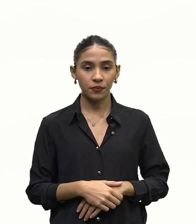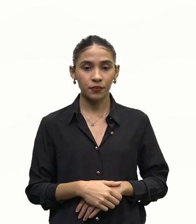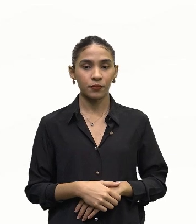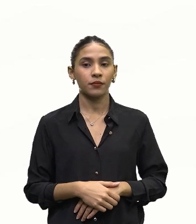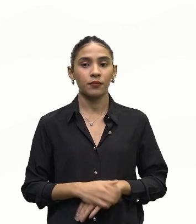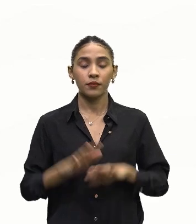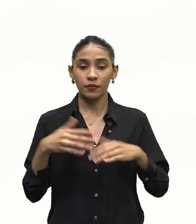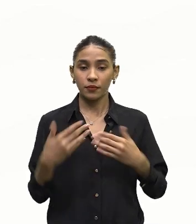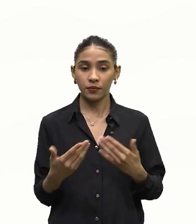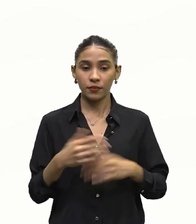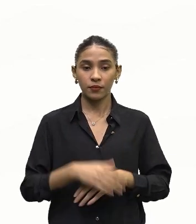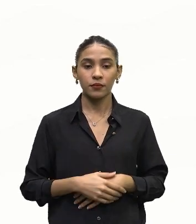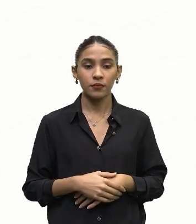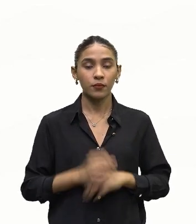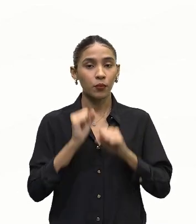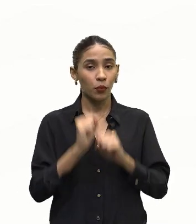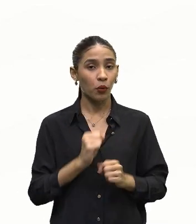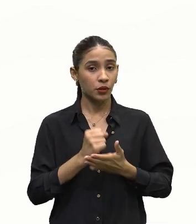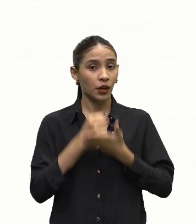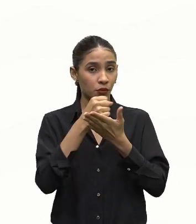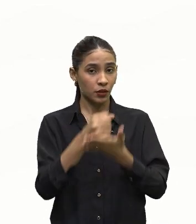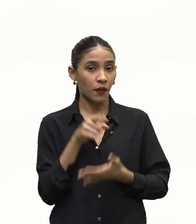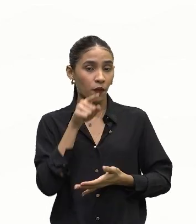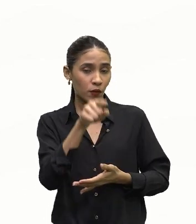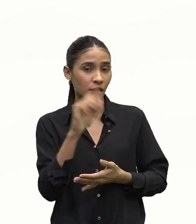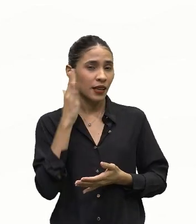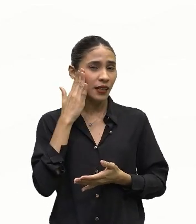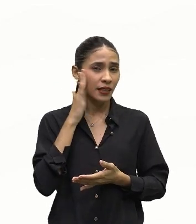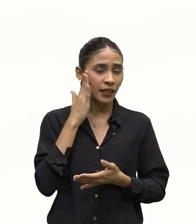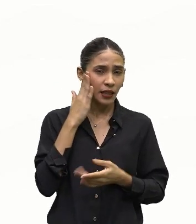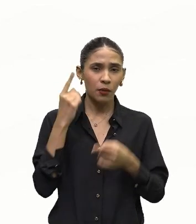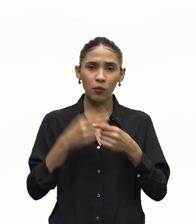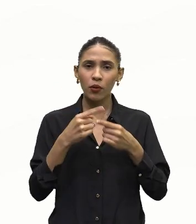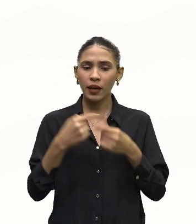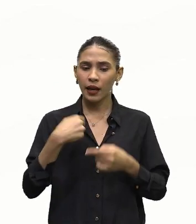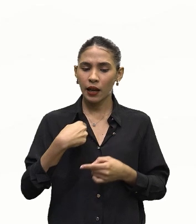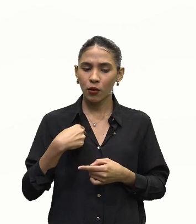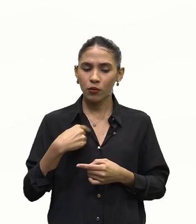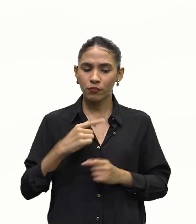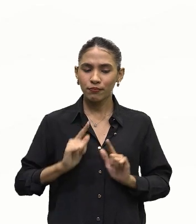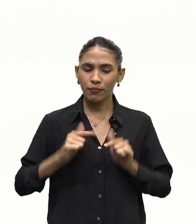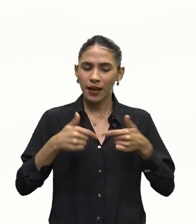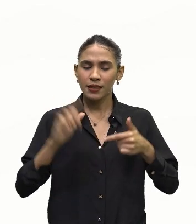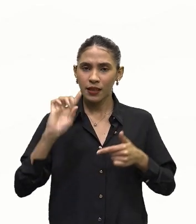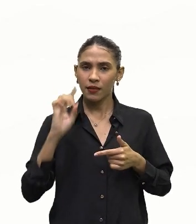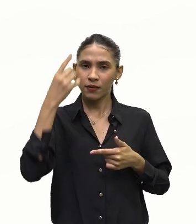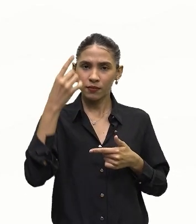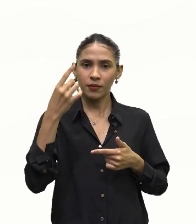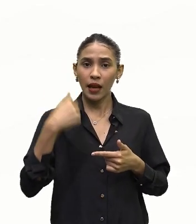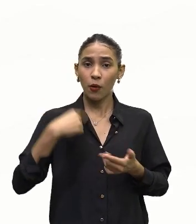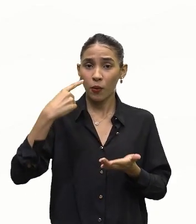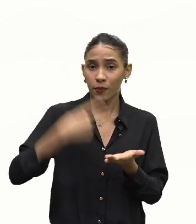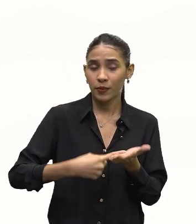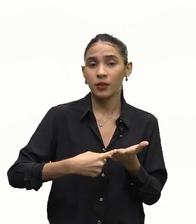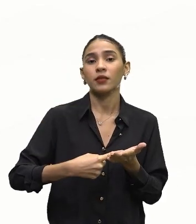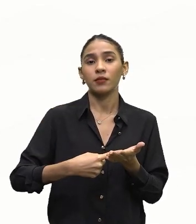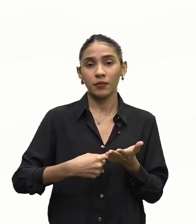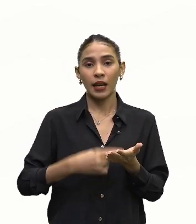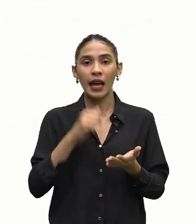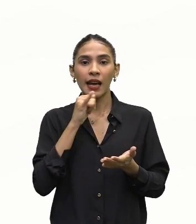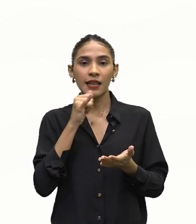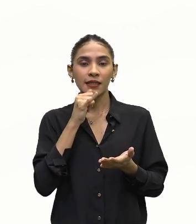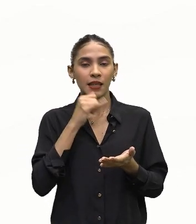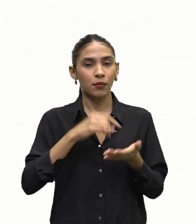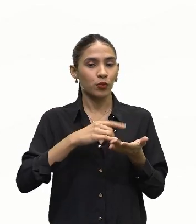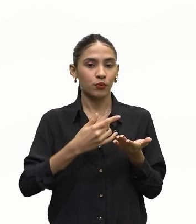Sendo assim, ela pode te ajudar a entender por que tomou determinadas atitudes quando tinha se comprometido com o